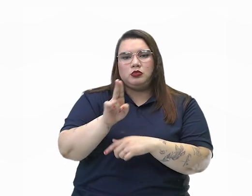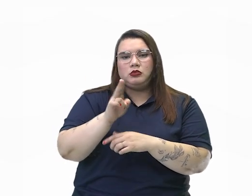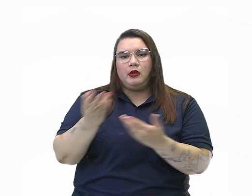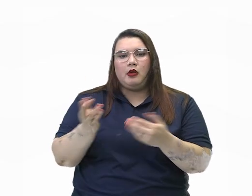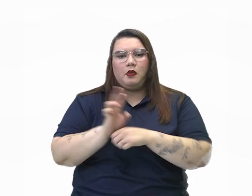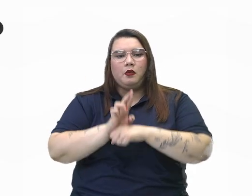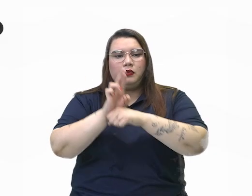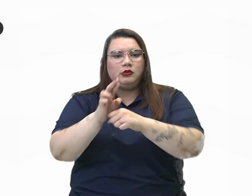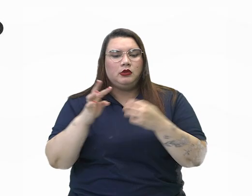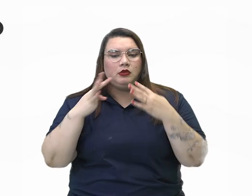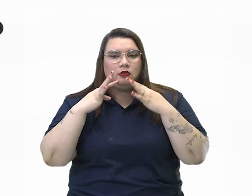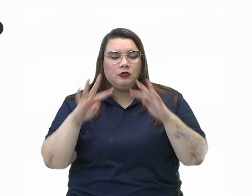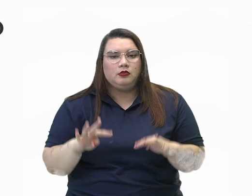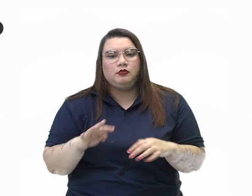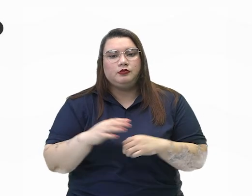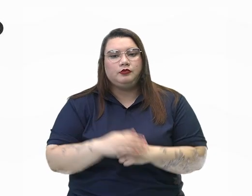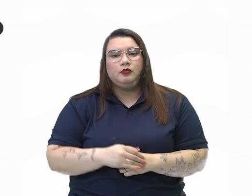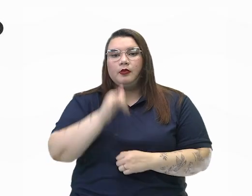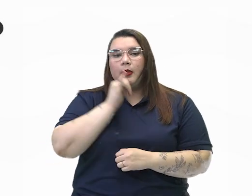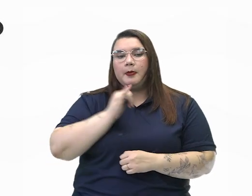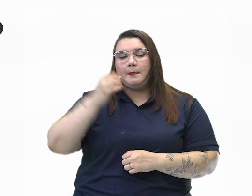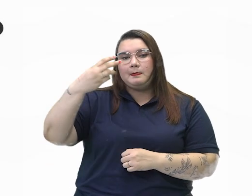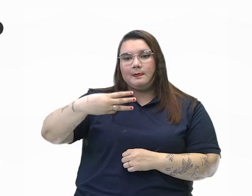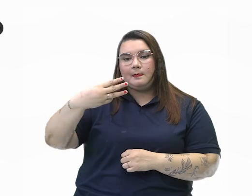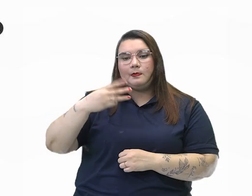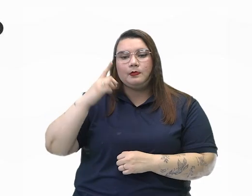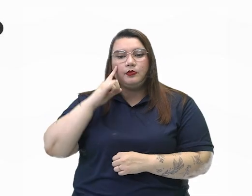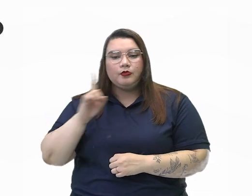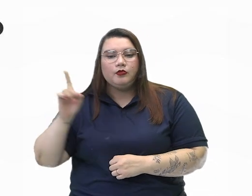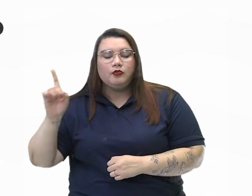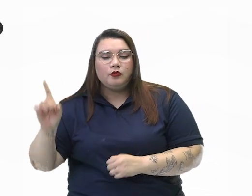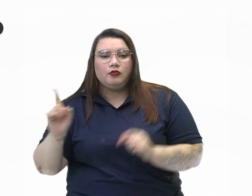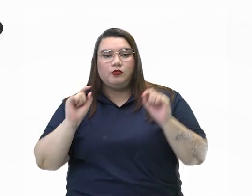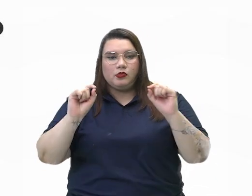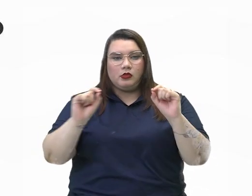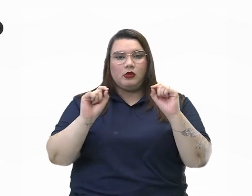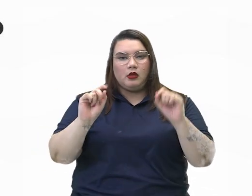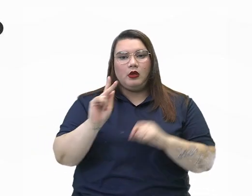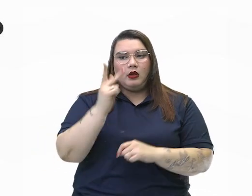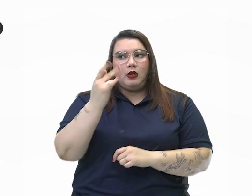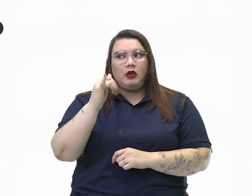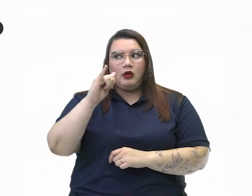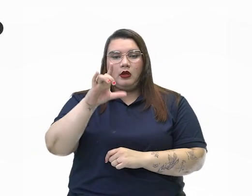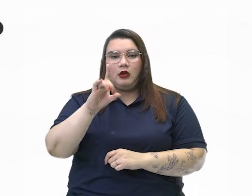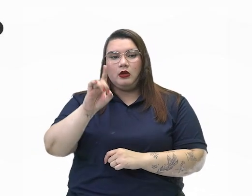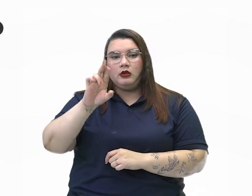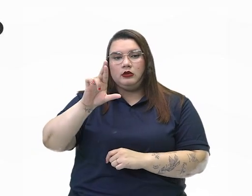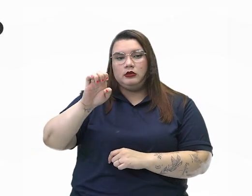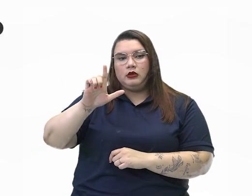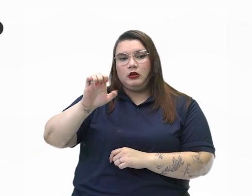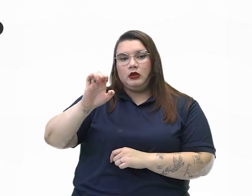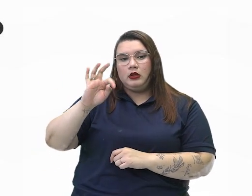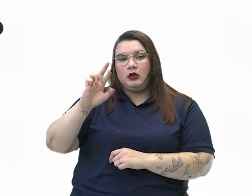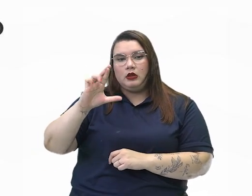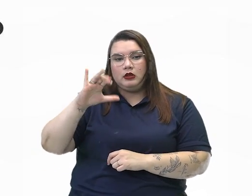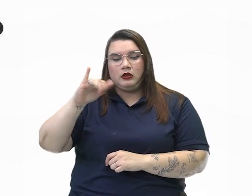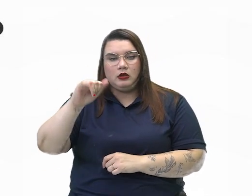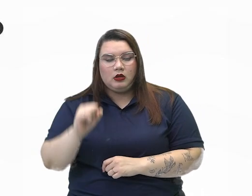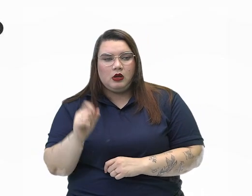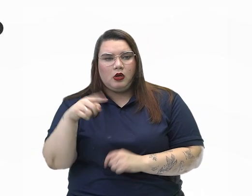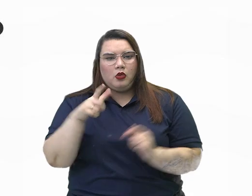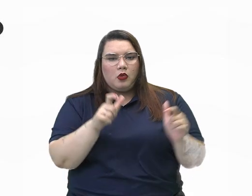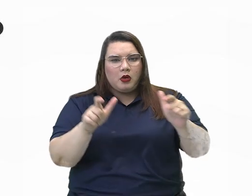fósseis. Já o exemplo 3, eu tenho aí as hidrelétricas, pequenas